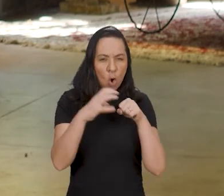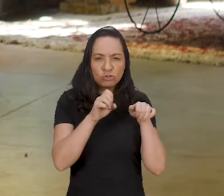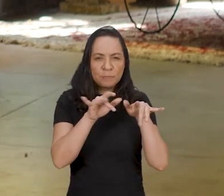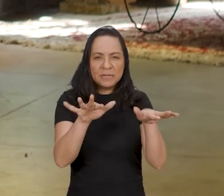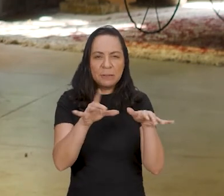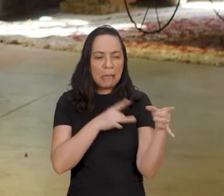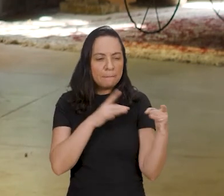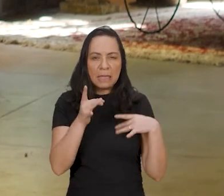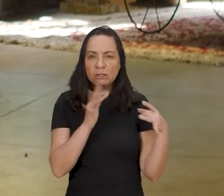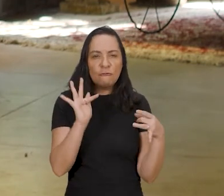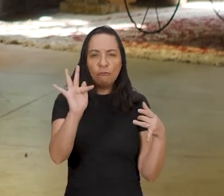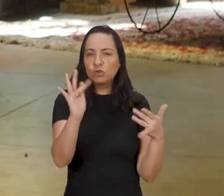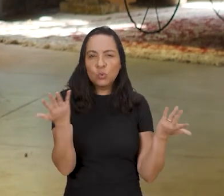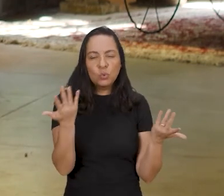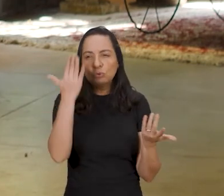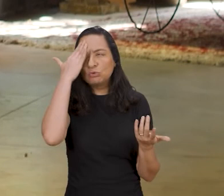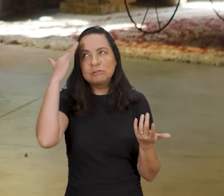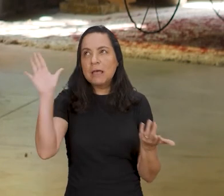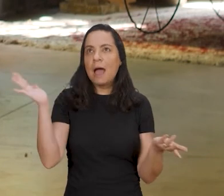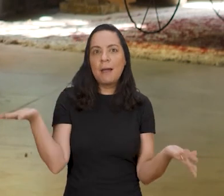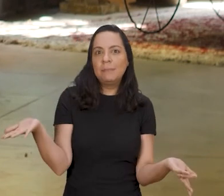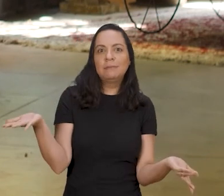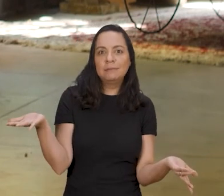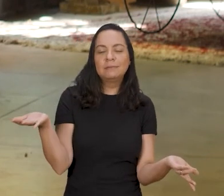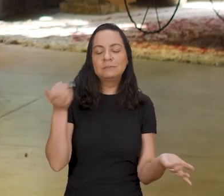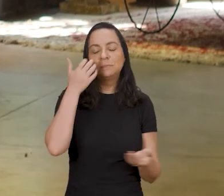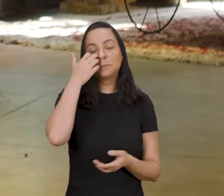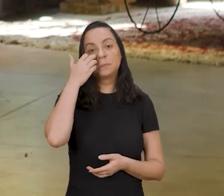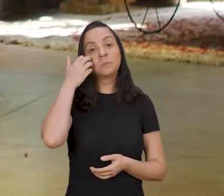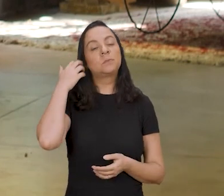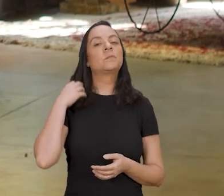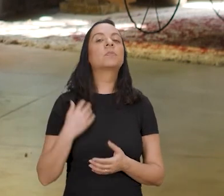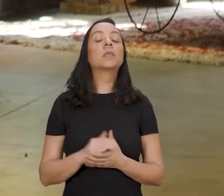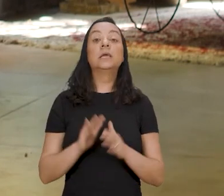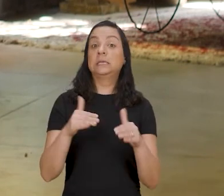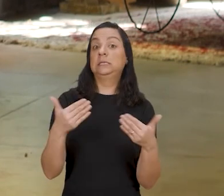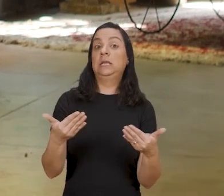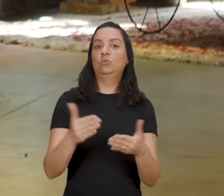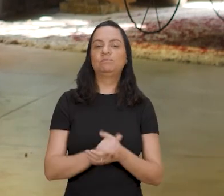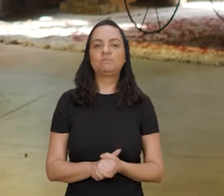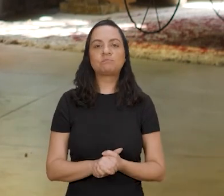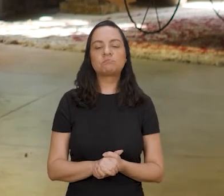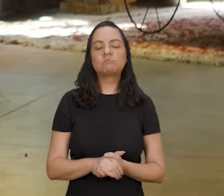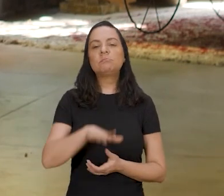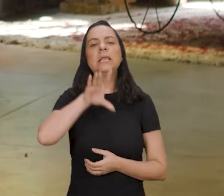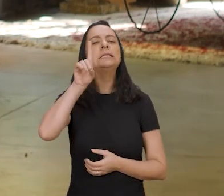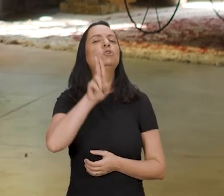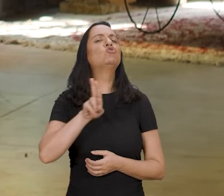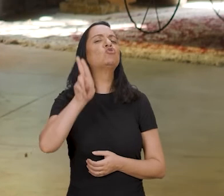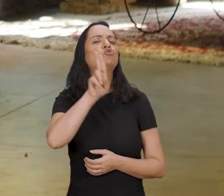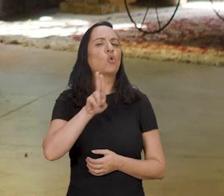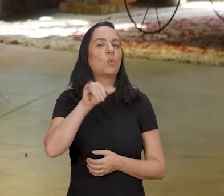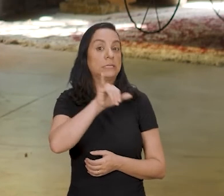sabe muito bem como vai ser a nossa próxima semana, o próximo mês. Então, Deus usou o